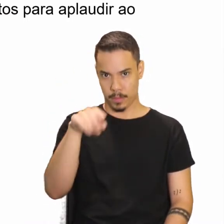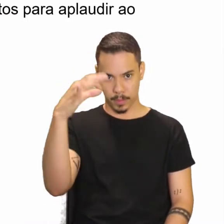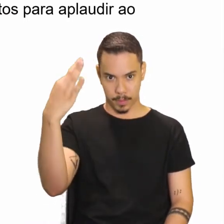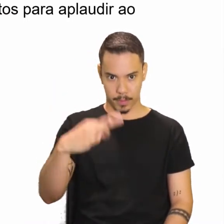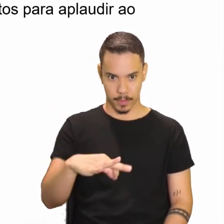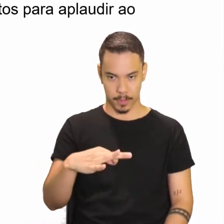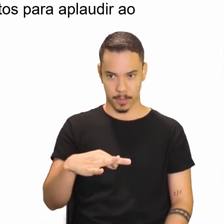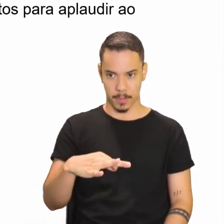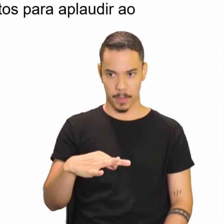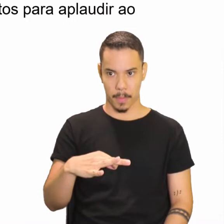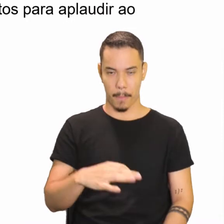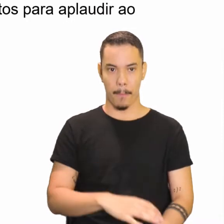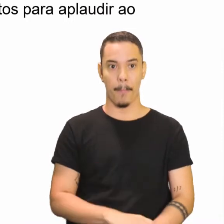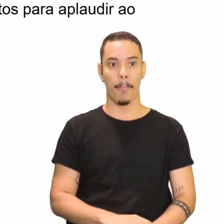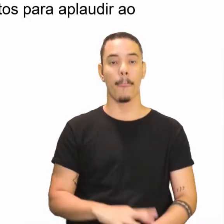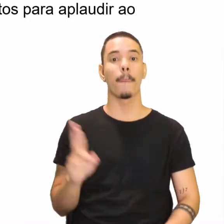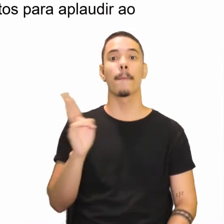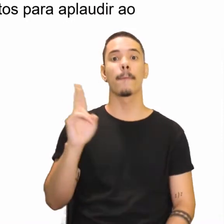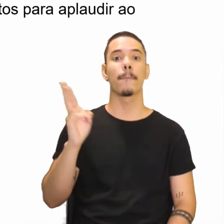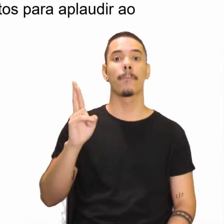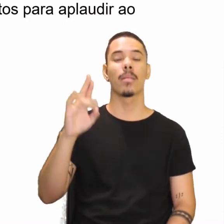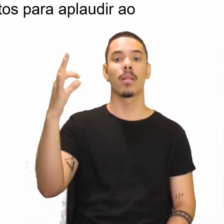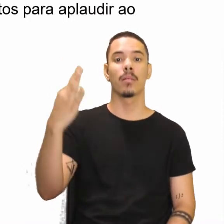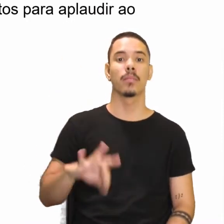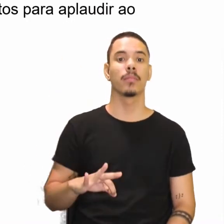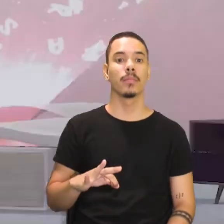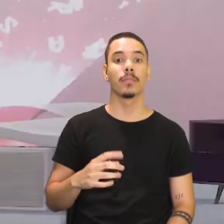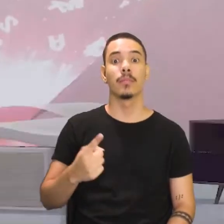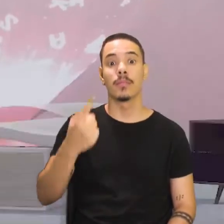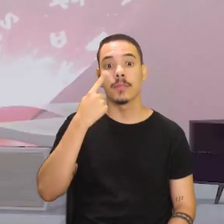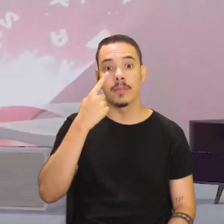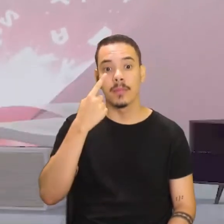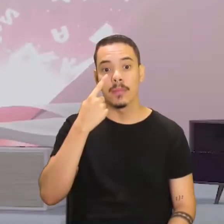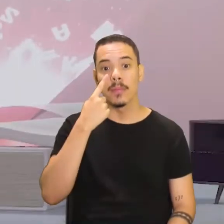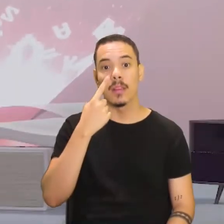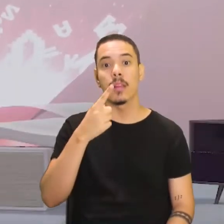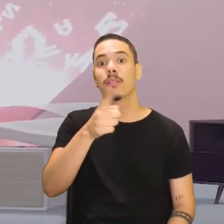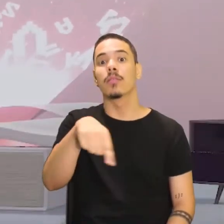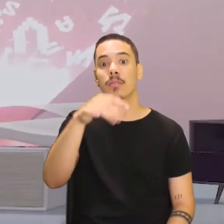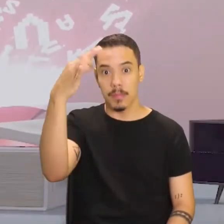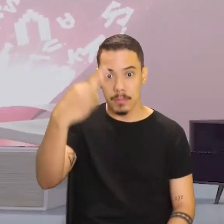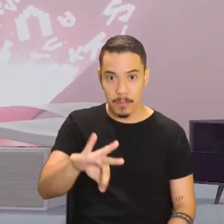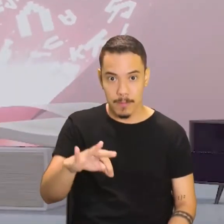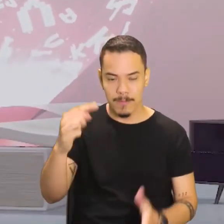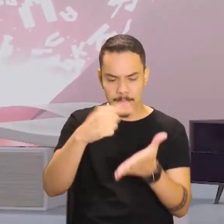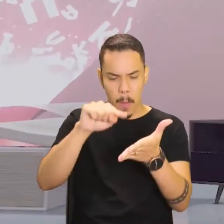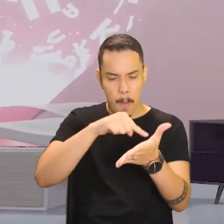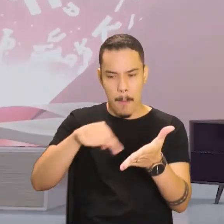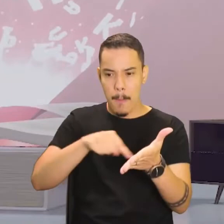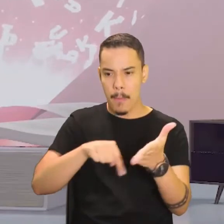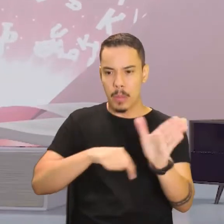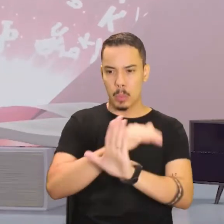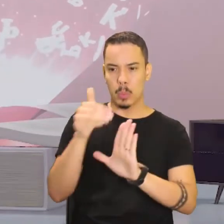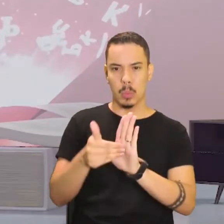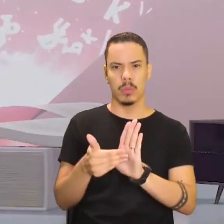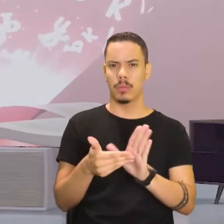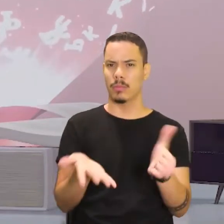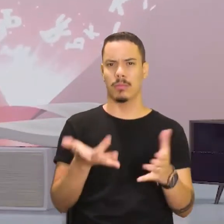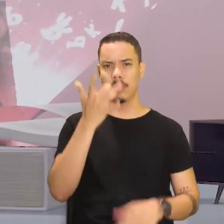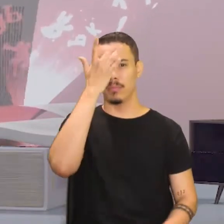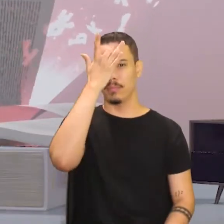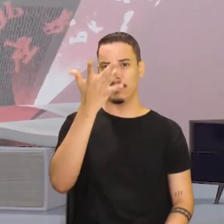acertaram? Quem acertou aí, Quero ouvir. Quem que tá acertando? Quem que tá gabaritando aí? Não foi